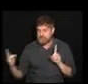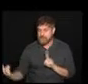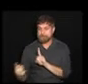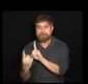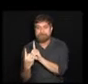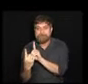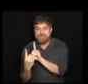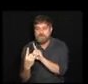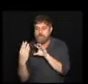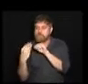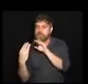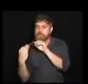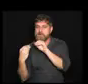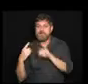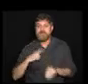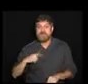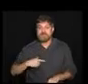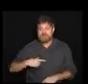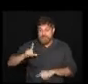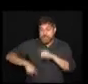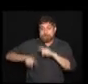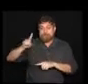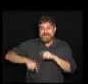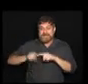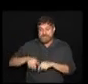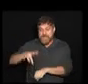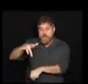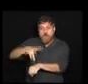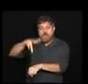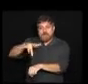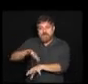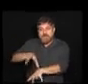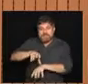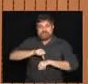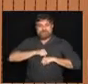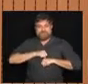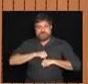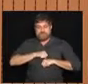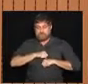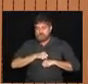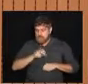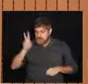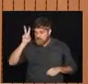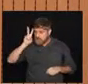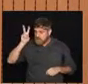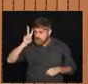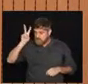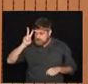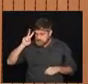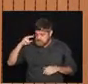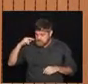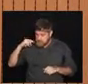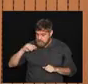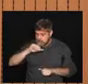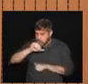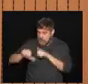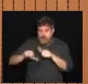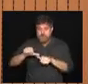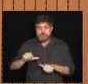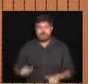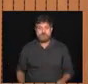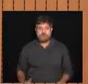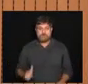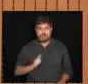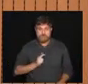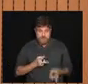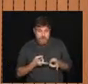pessoa, a transmissão se deu por superfícies. E isso mudou toda a história natural dessa doença. Vocês devem